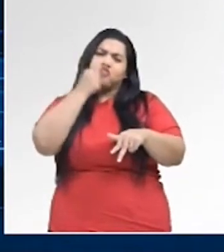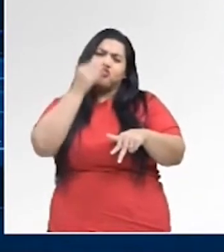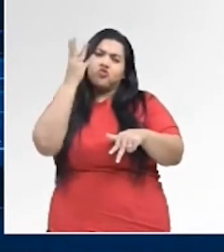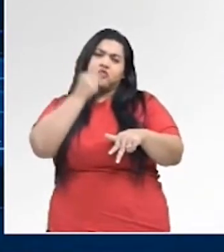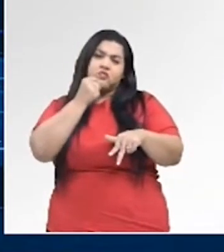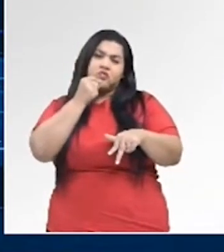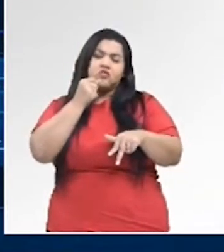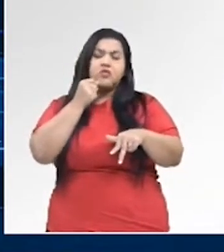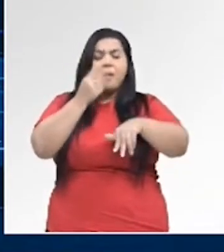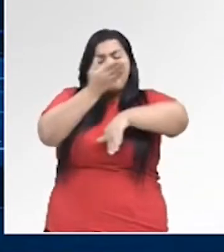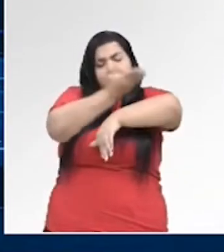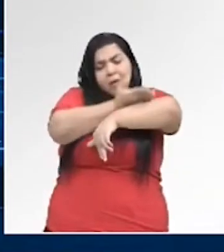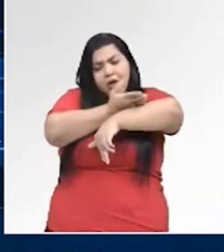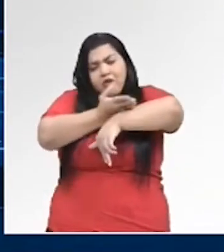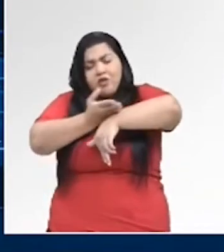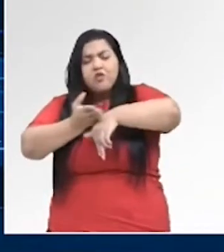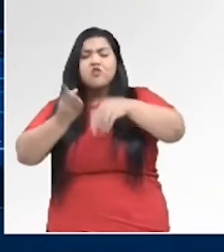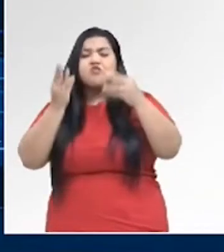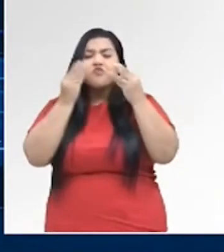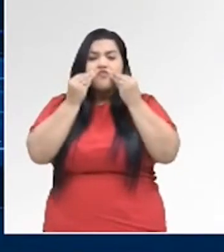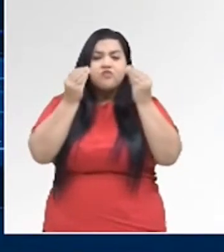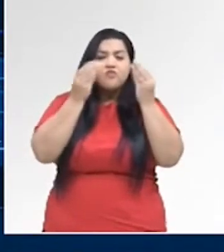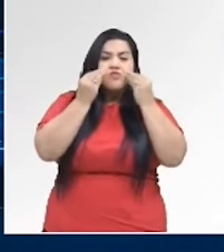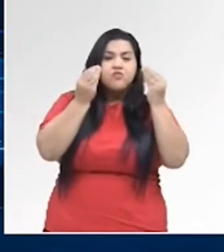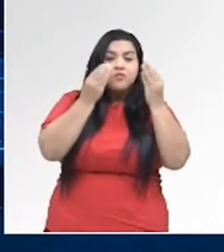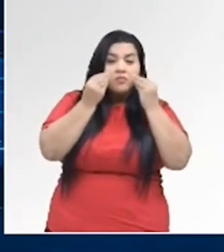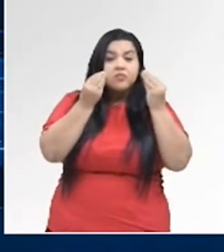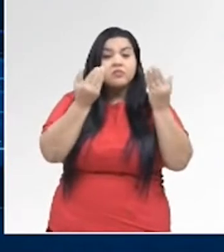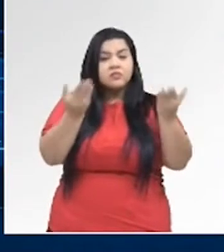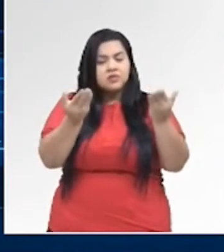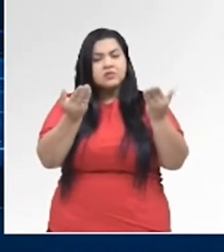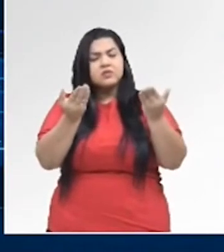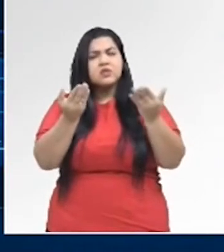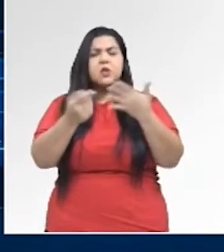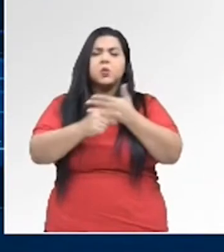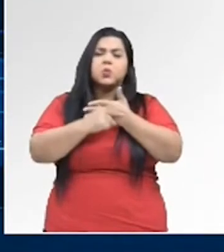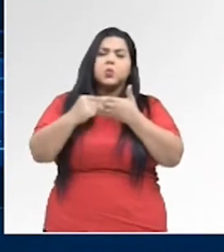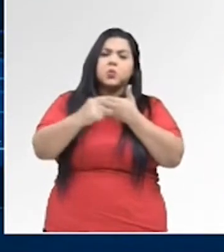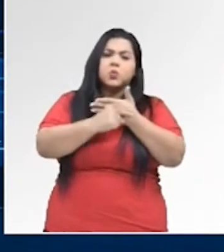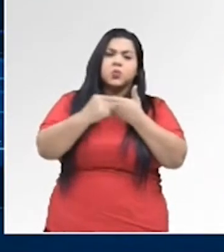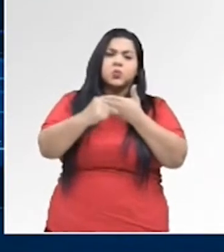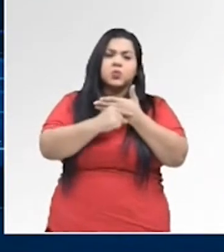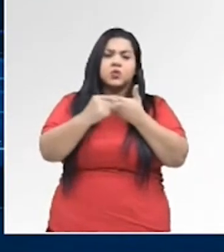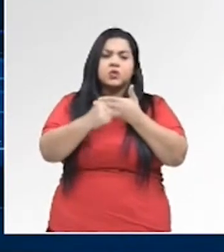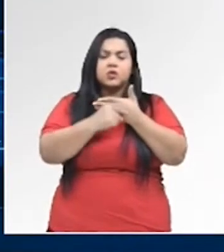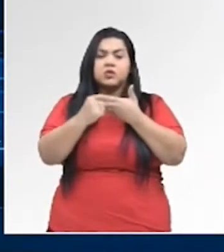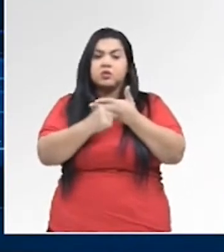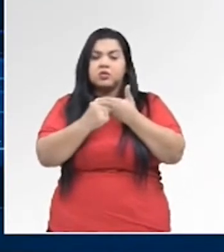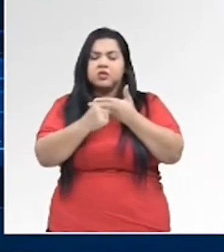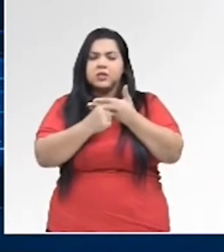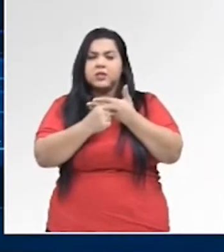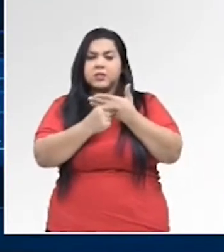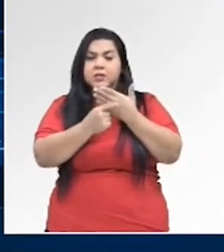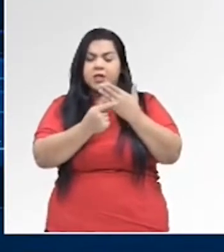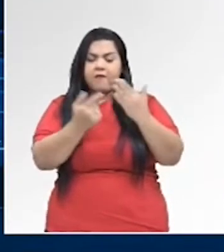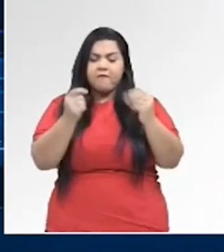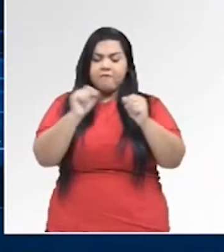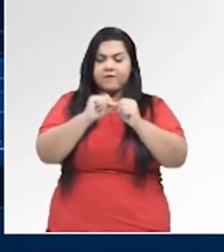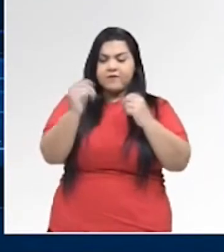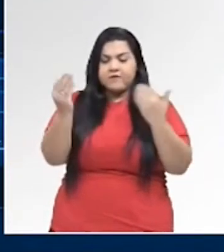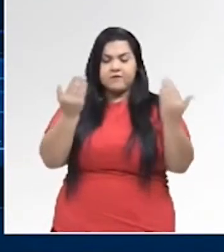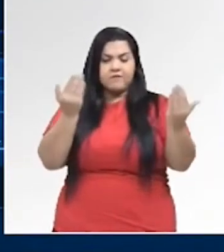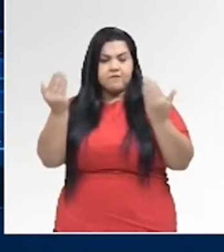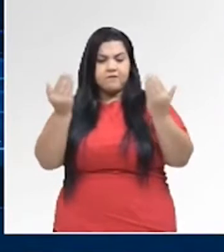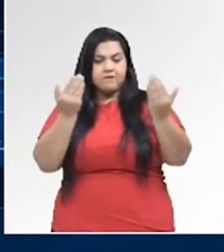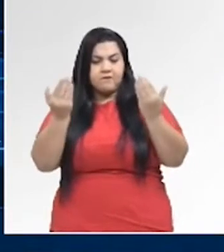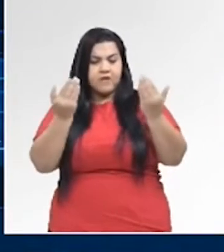são branquinhos, são fofinhos. E daí o autor, ele menciona esta comparação